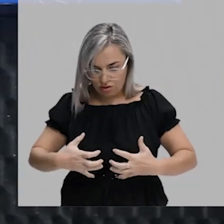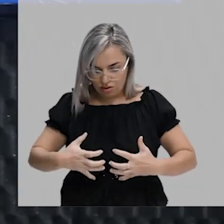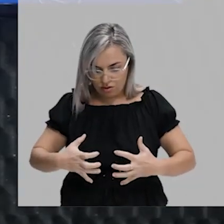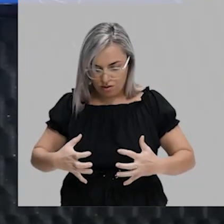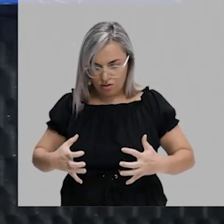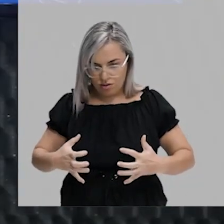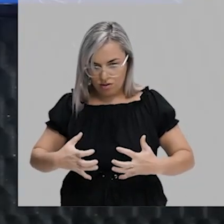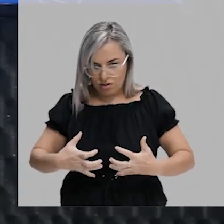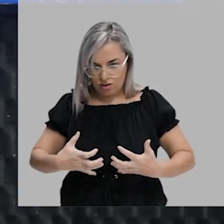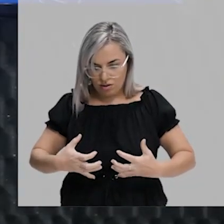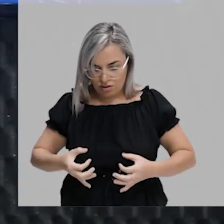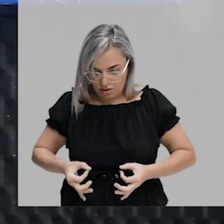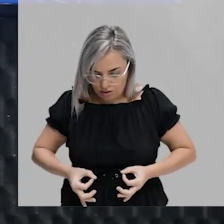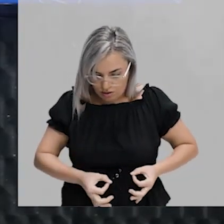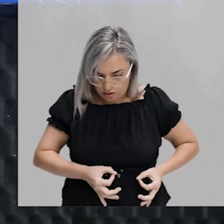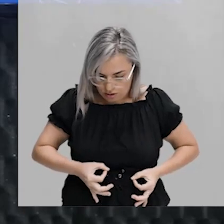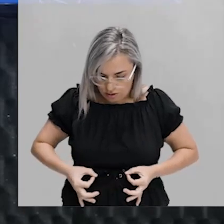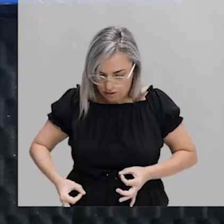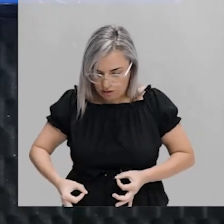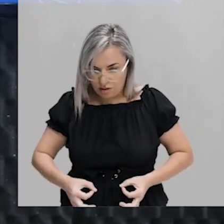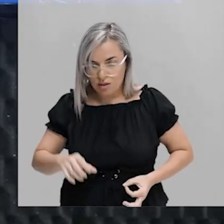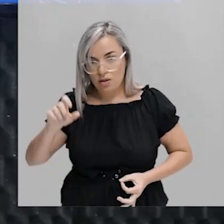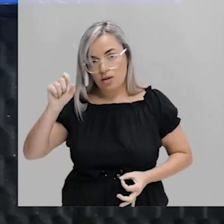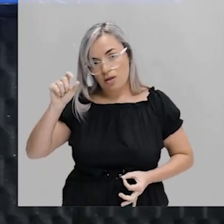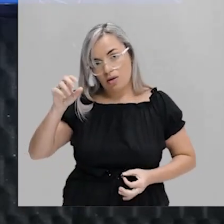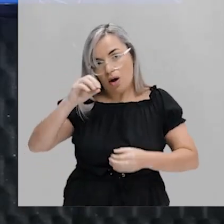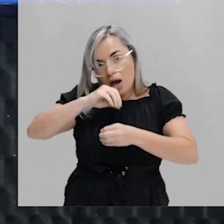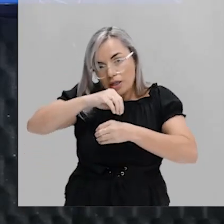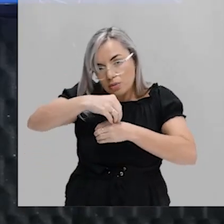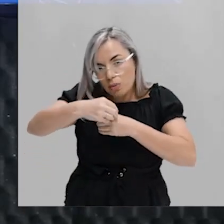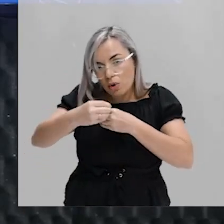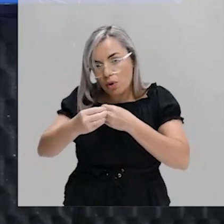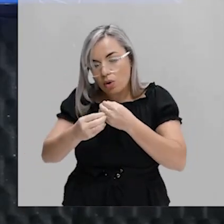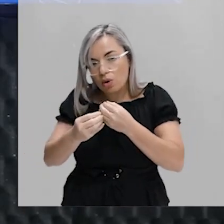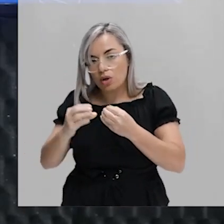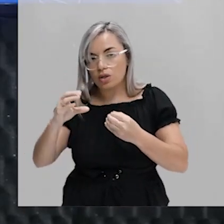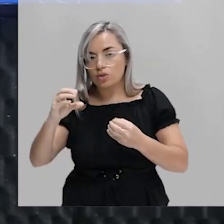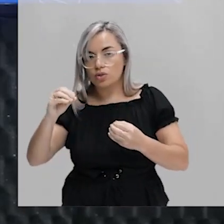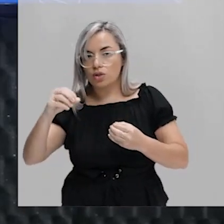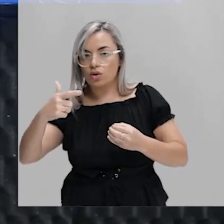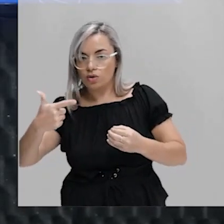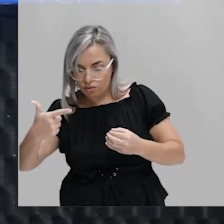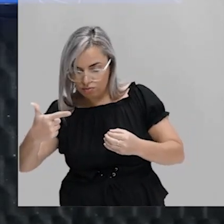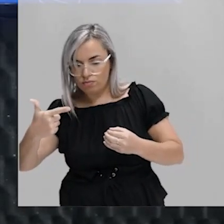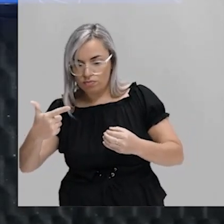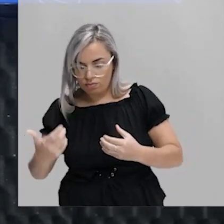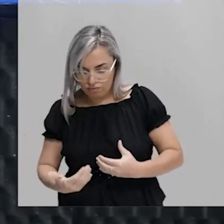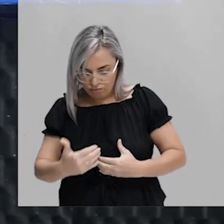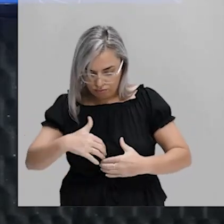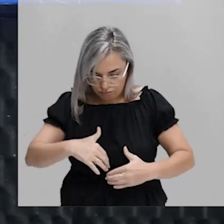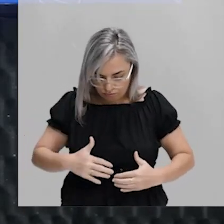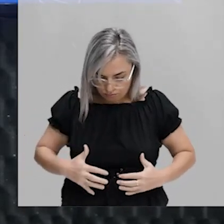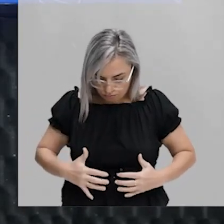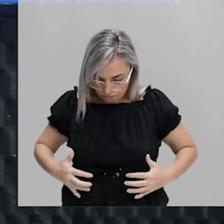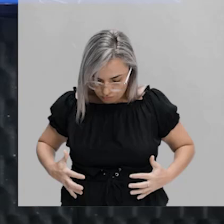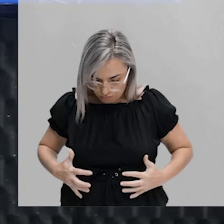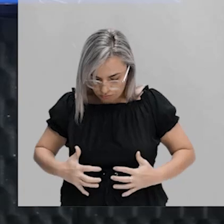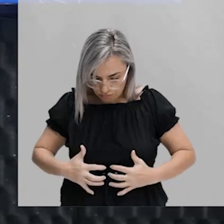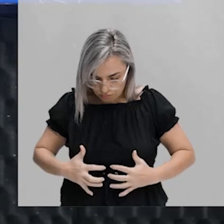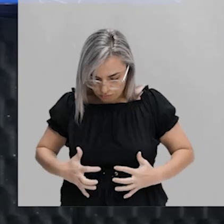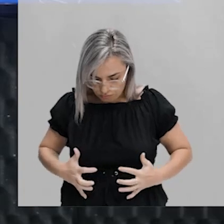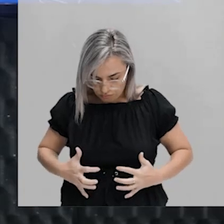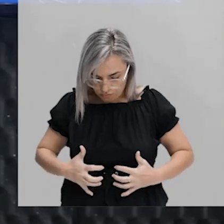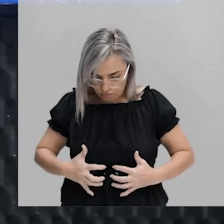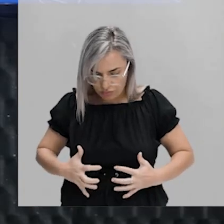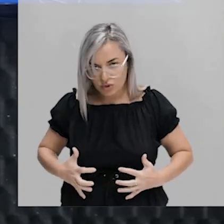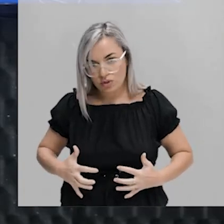azul seriam as moléculas de gás carbônico, CO2. Então, dentro da célula está lotado de gás carbônico. Quando